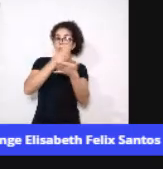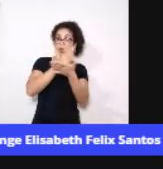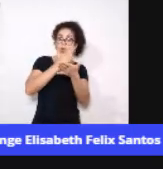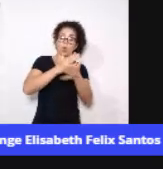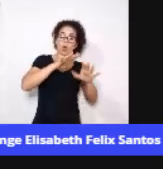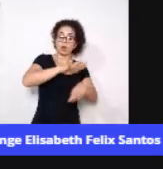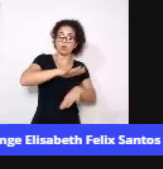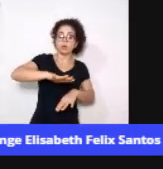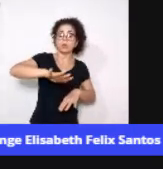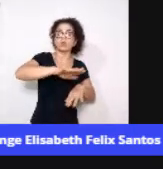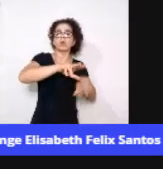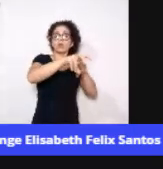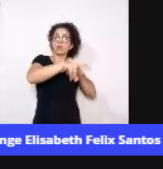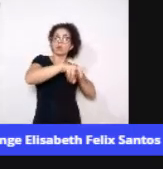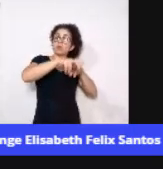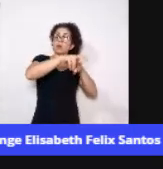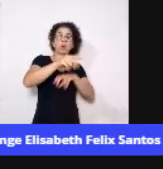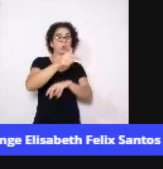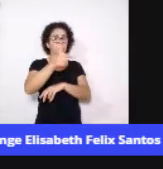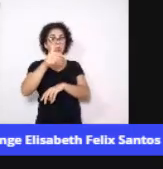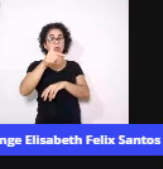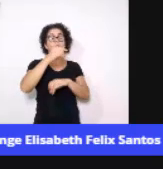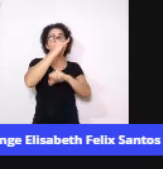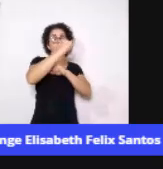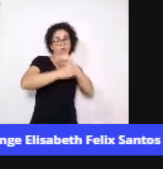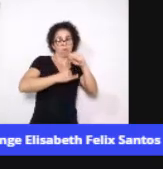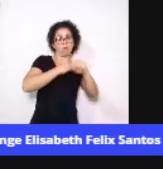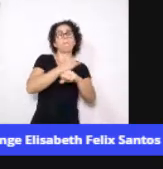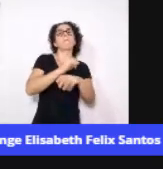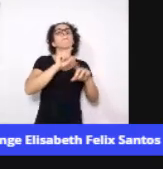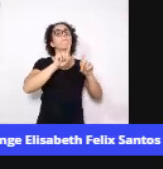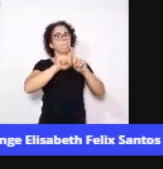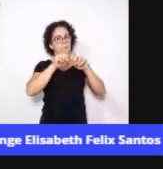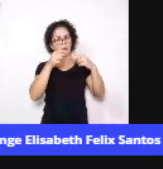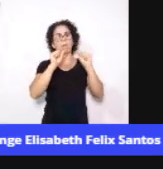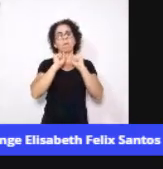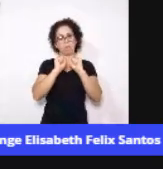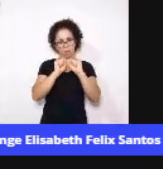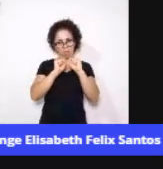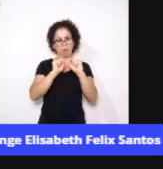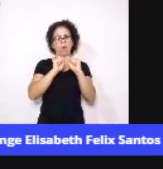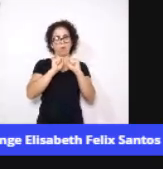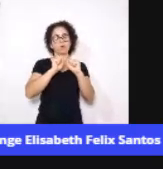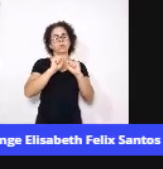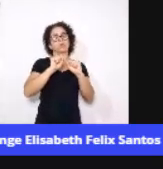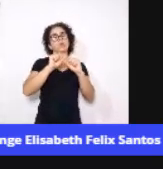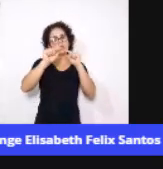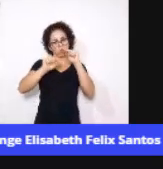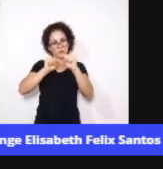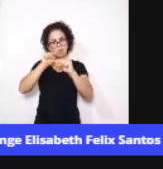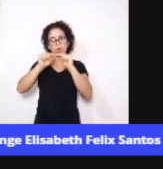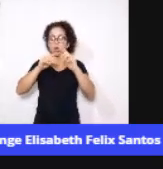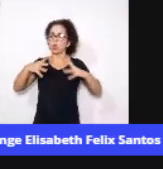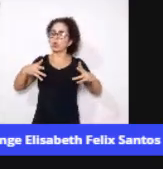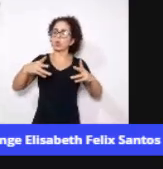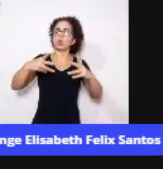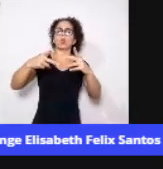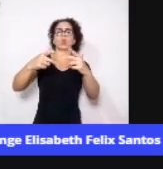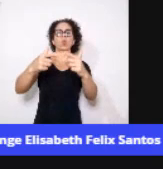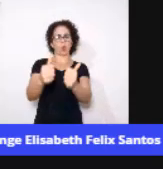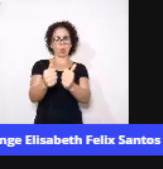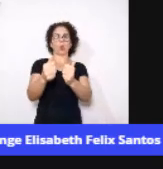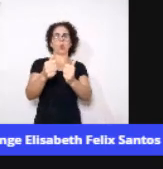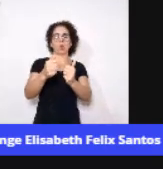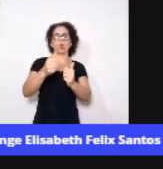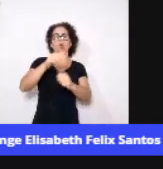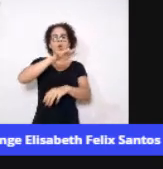não requer que pode ser exclusivamente deles. Nós podemos trabalhar com esse mesmo caderno de campo para toda a comunidade da educação